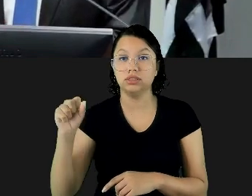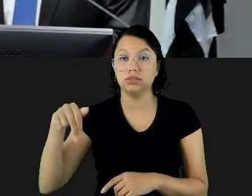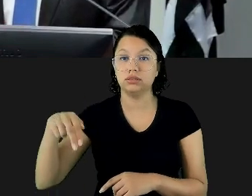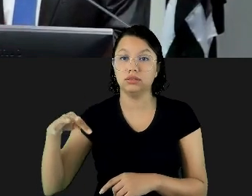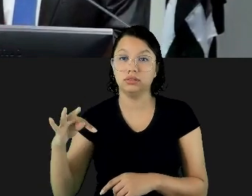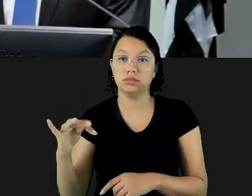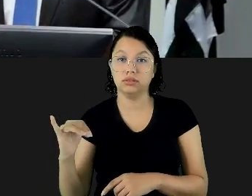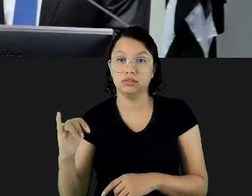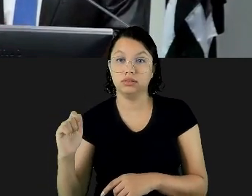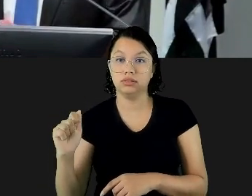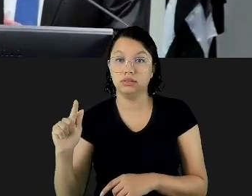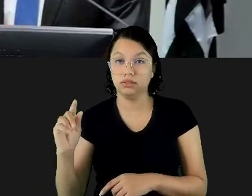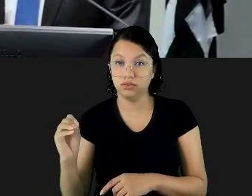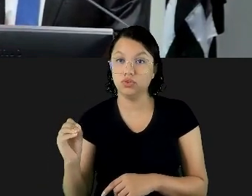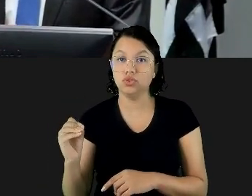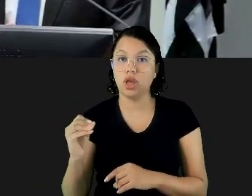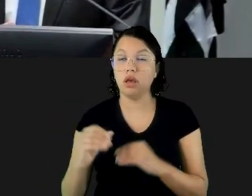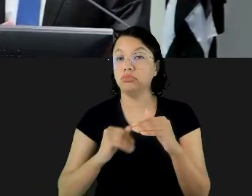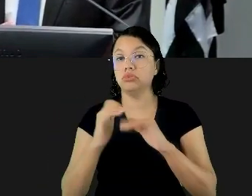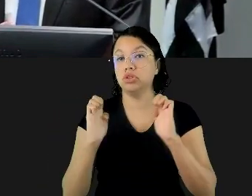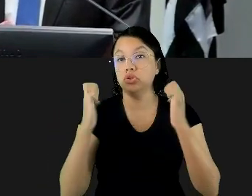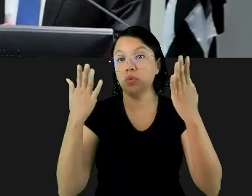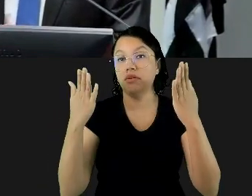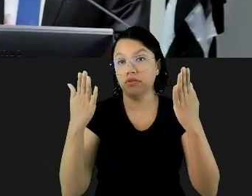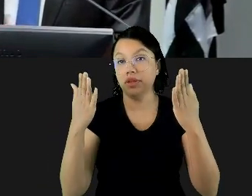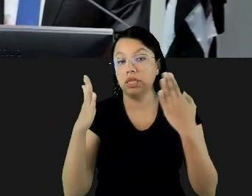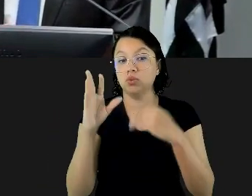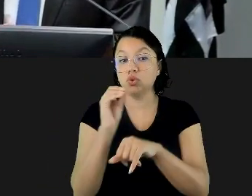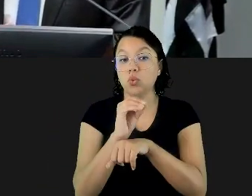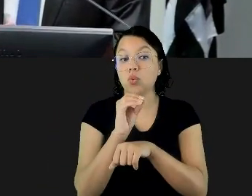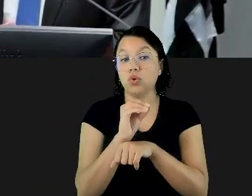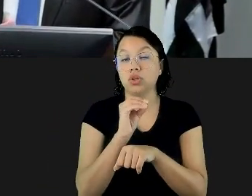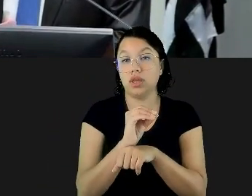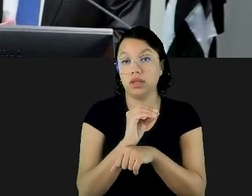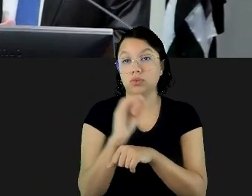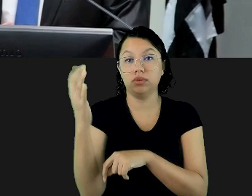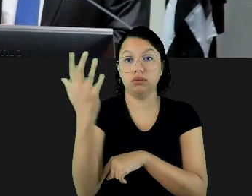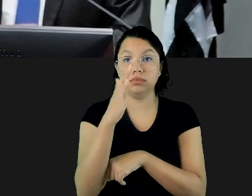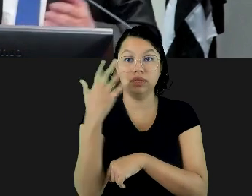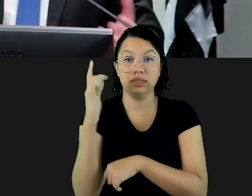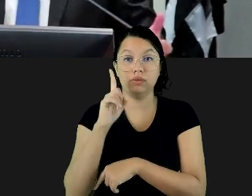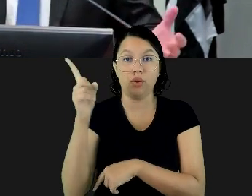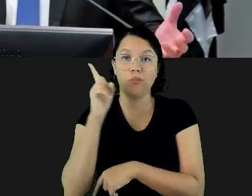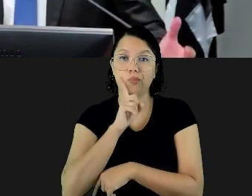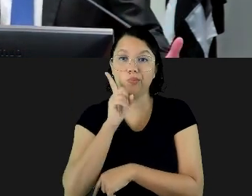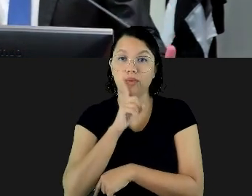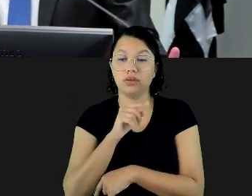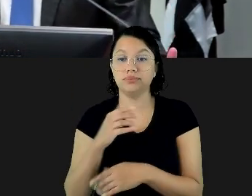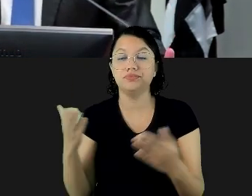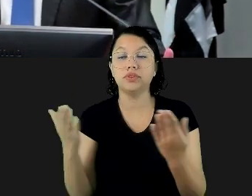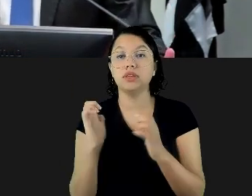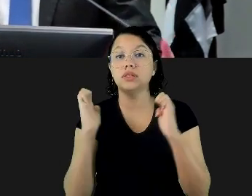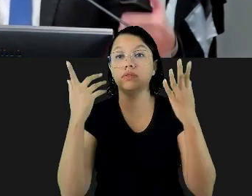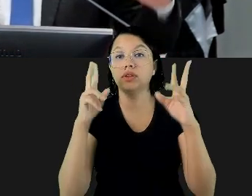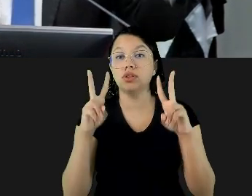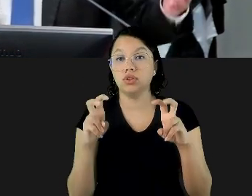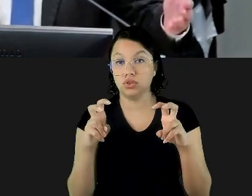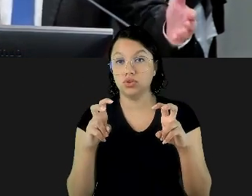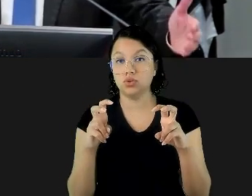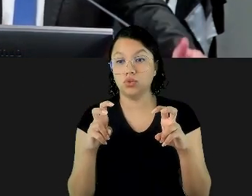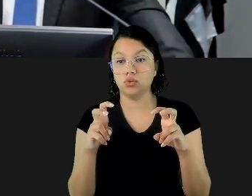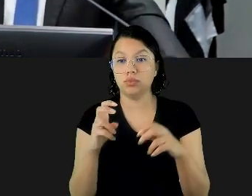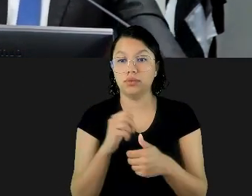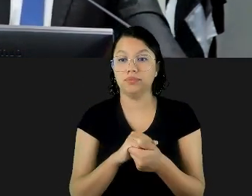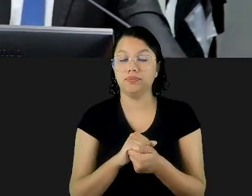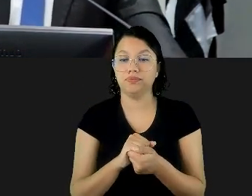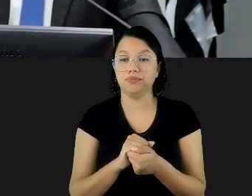Paraguai, durante um evento de conservação ambiental em Washington. O evento era sobre o Parlamento Amazônico, que eu também